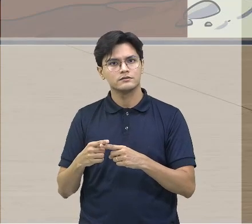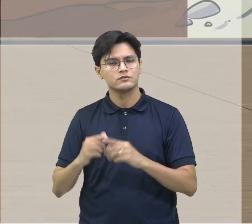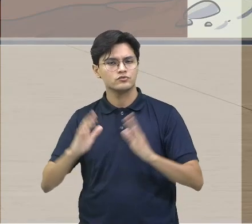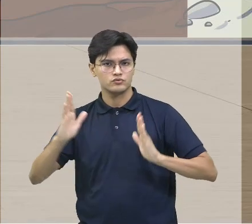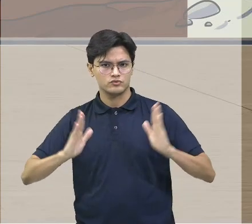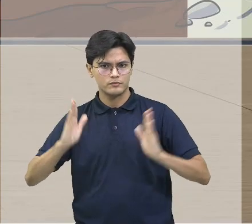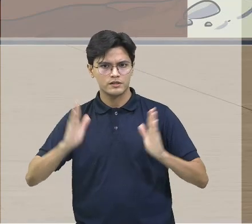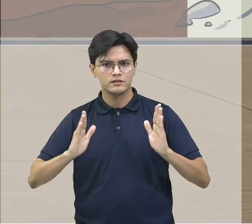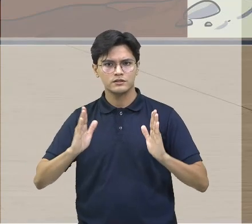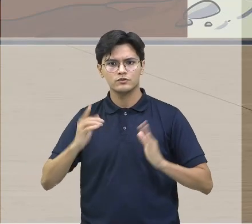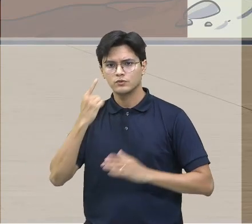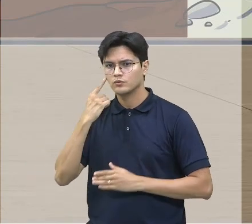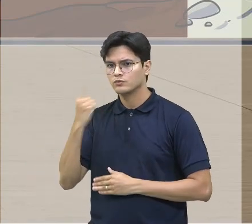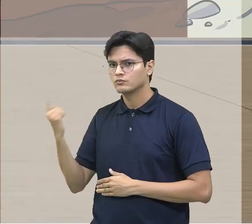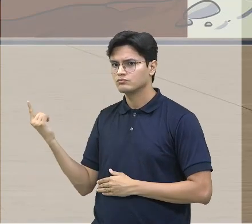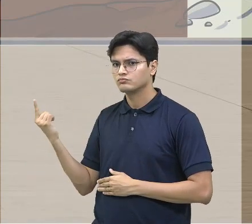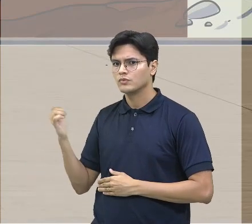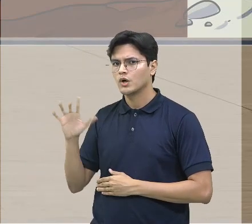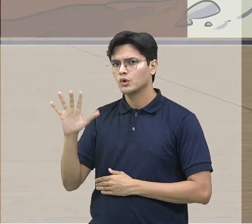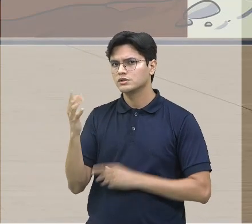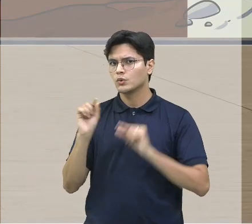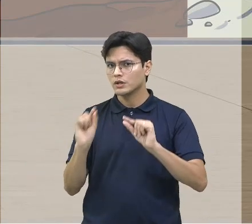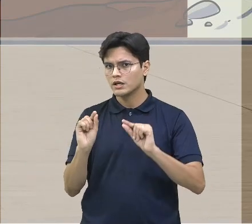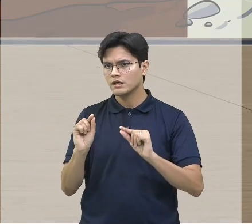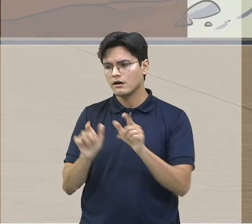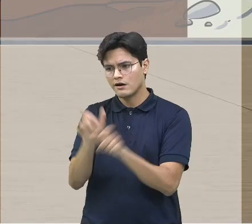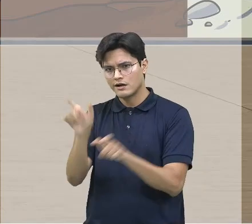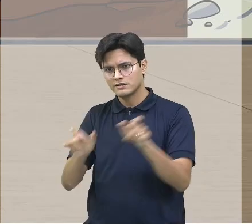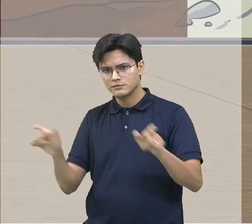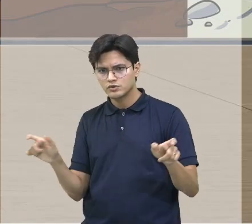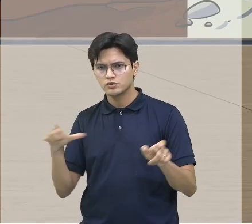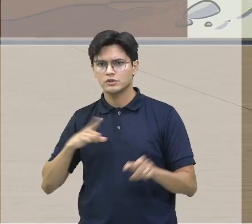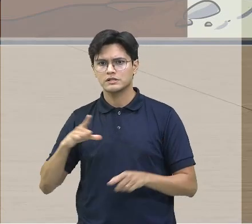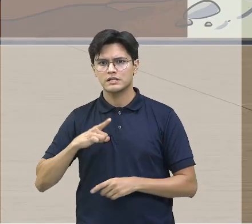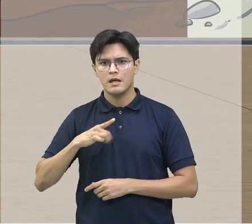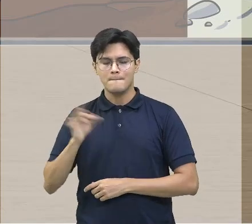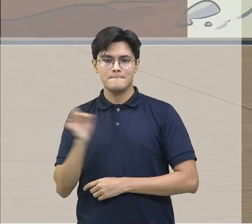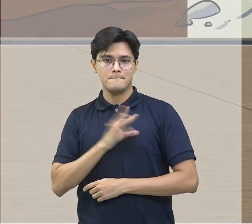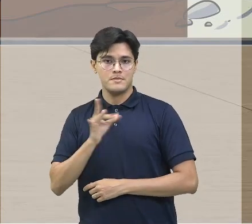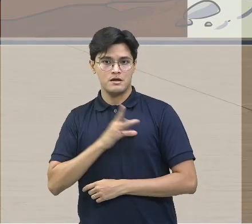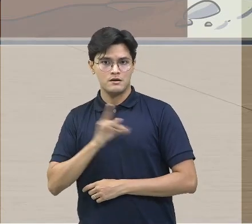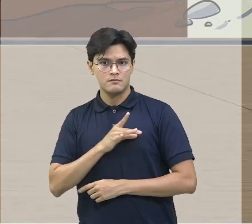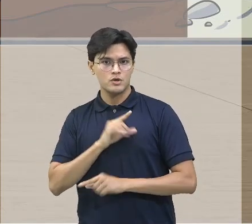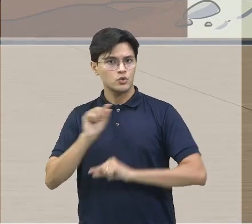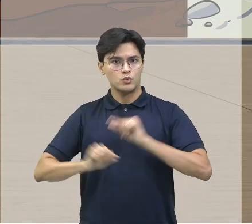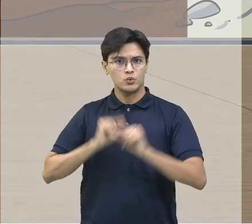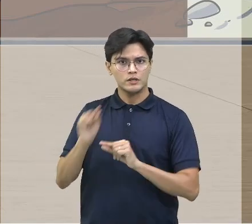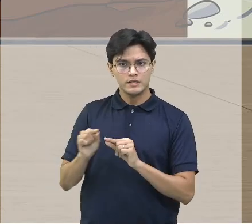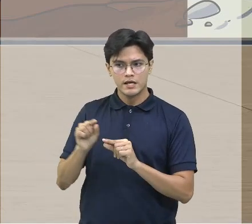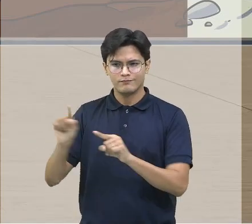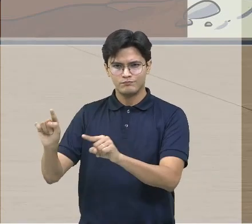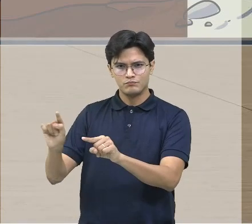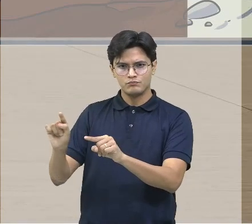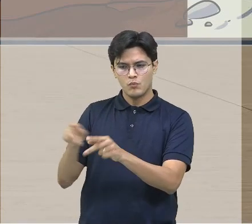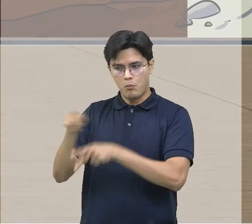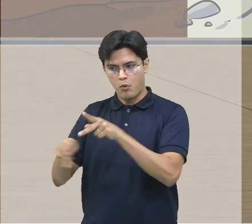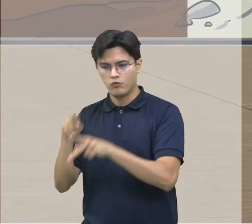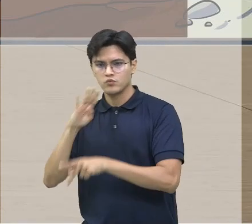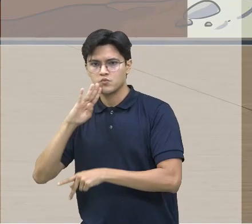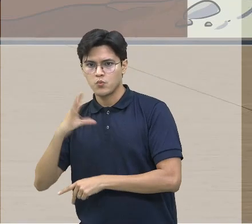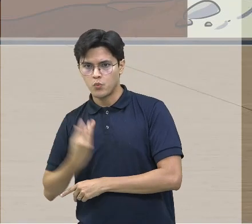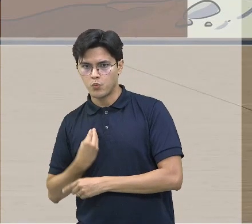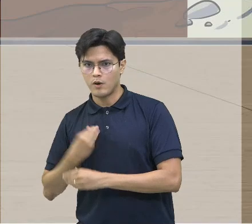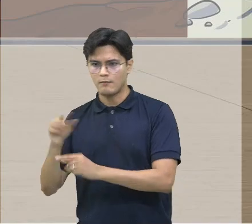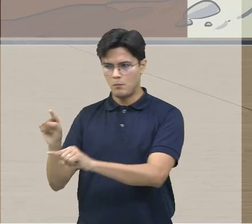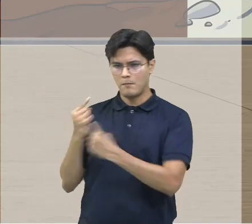atacadas, de serem mortas no meio da cidade. Então as pessoas com medo de serem atacadas pelos povos bárbaros que cada vez